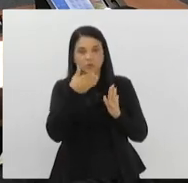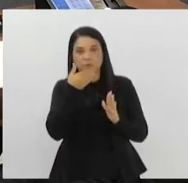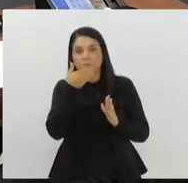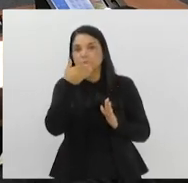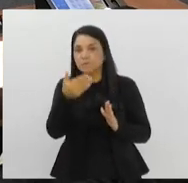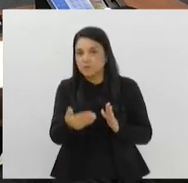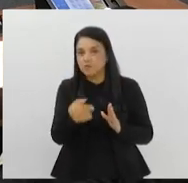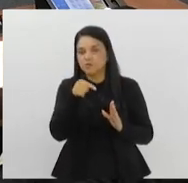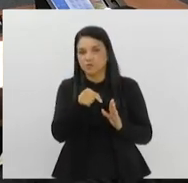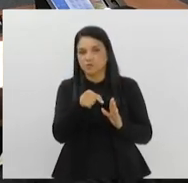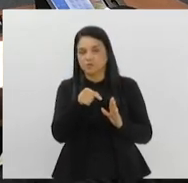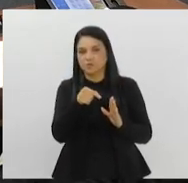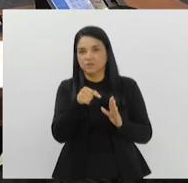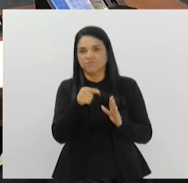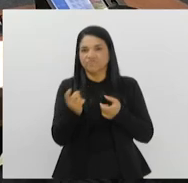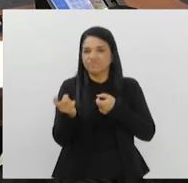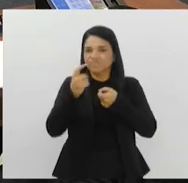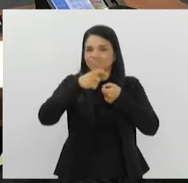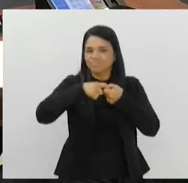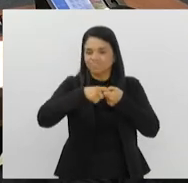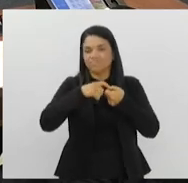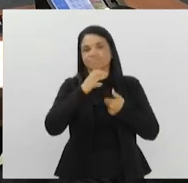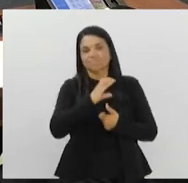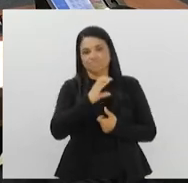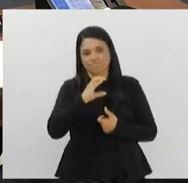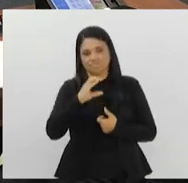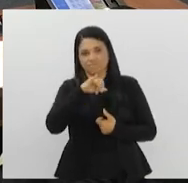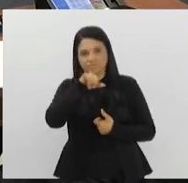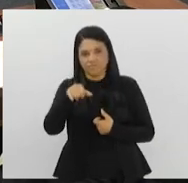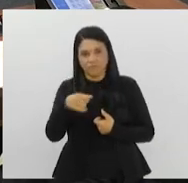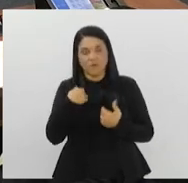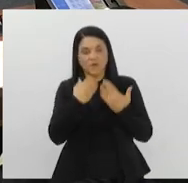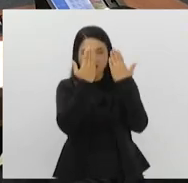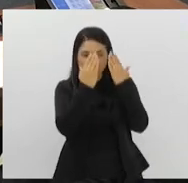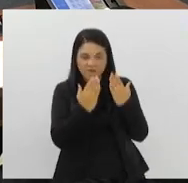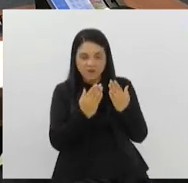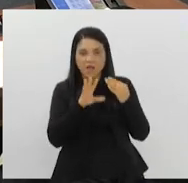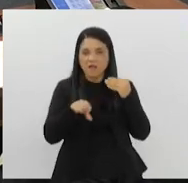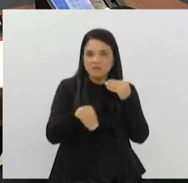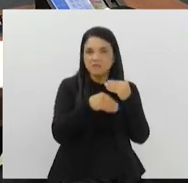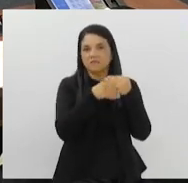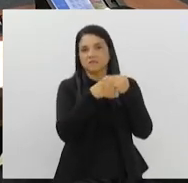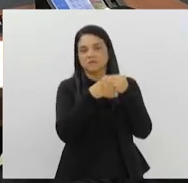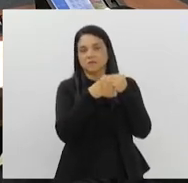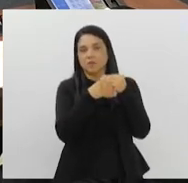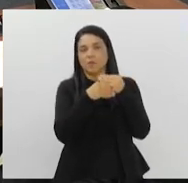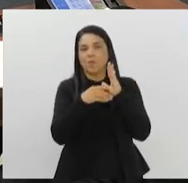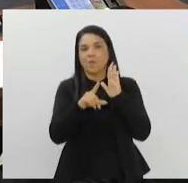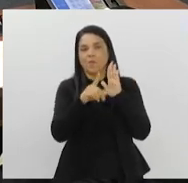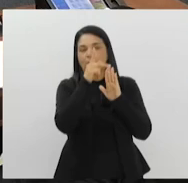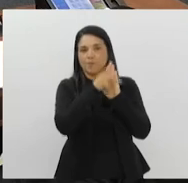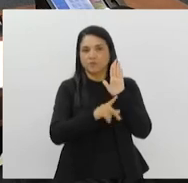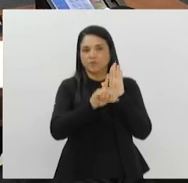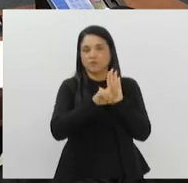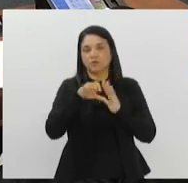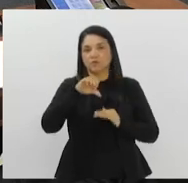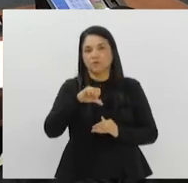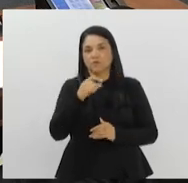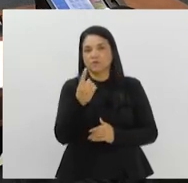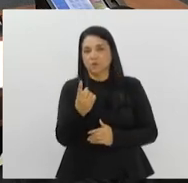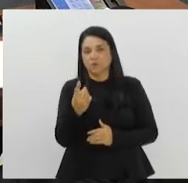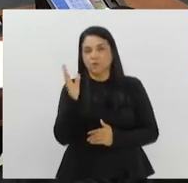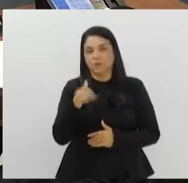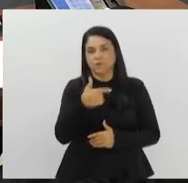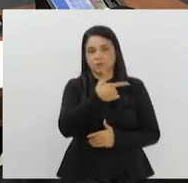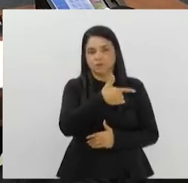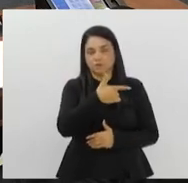que remetêssemos à CCJ novamente para avaliar uma eventual anexação ao projeto de lei número 91 de